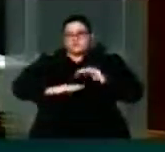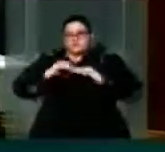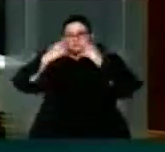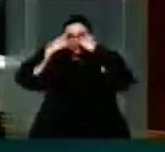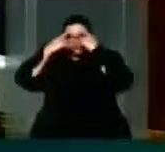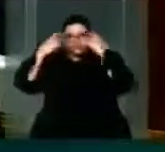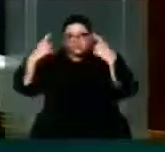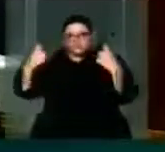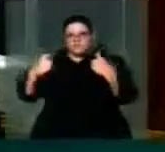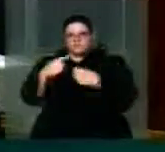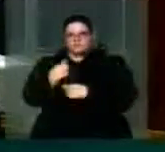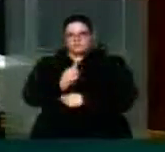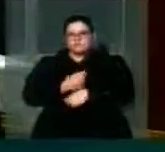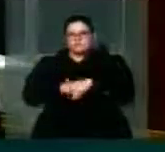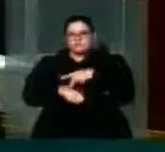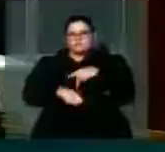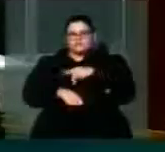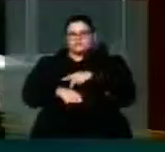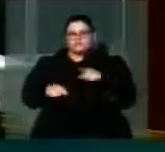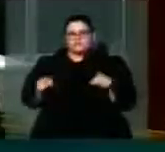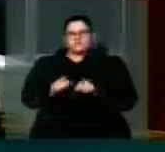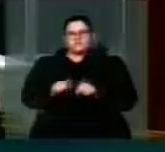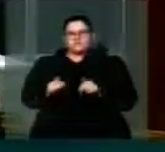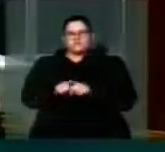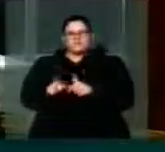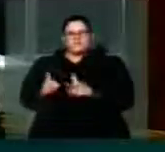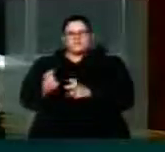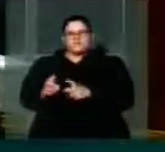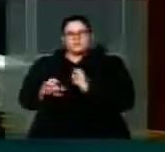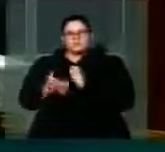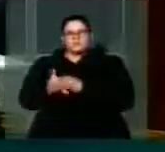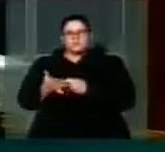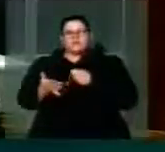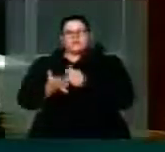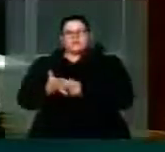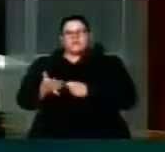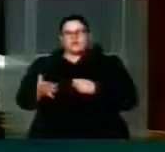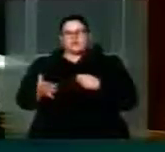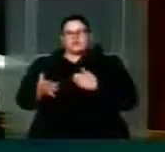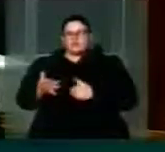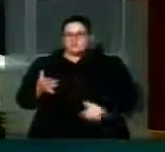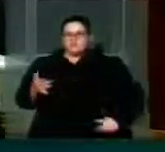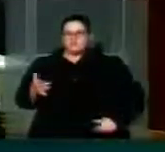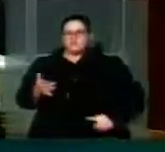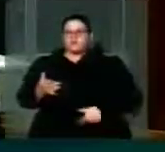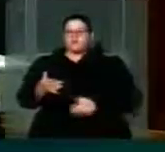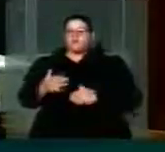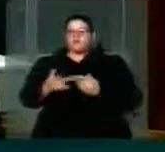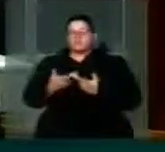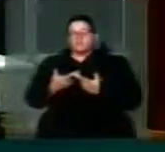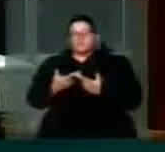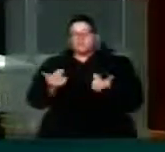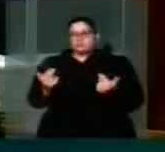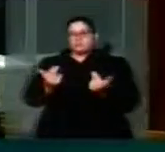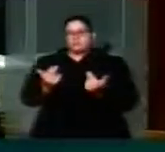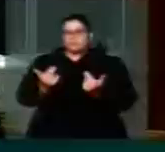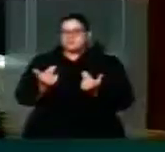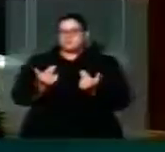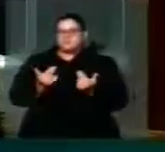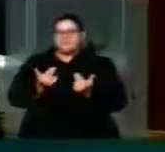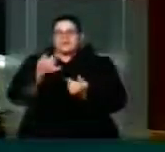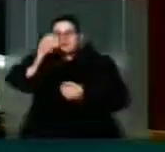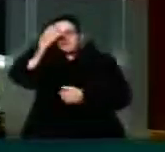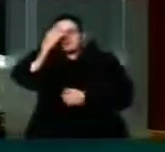país, além de cobrar às nossas autoridades medida para coibir essa epidemia